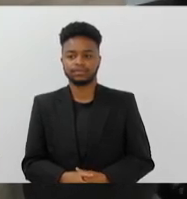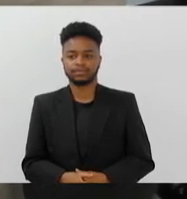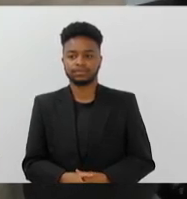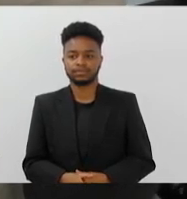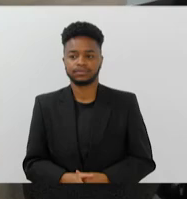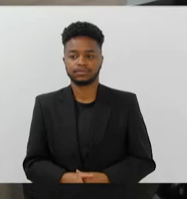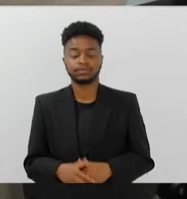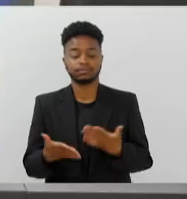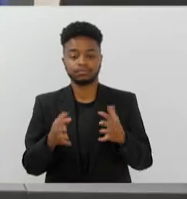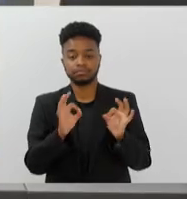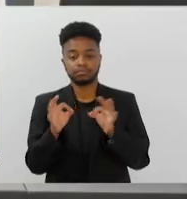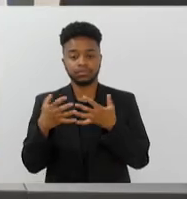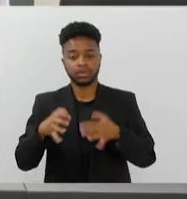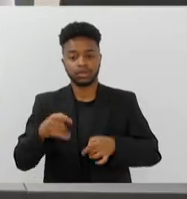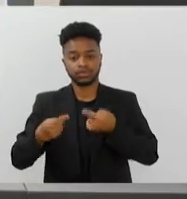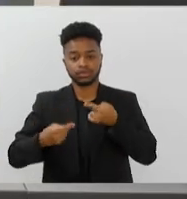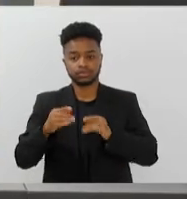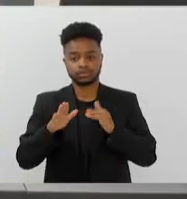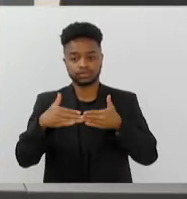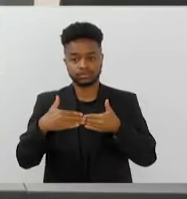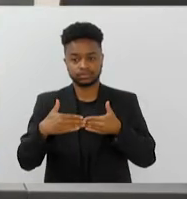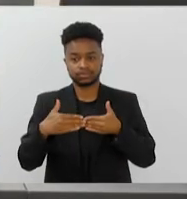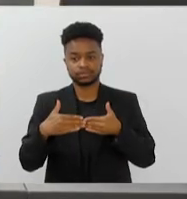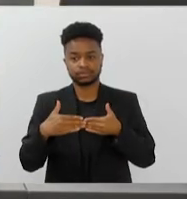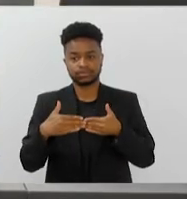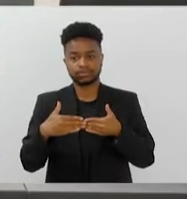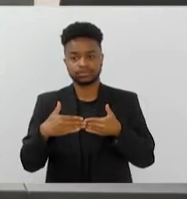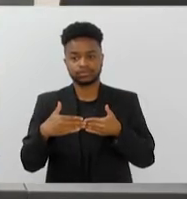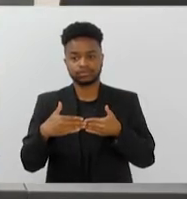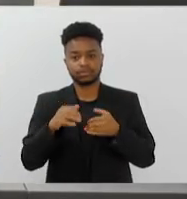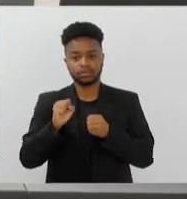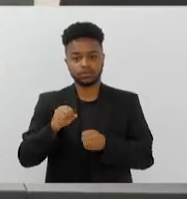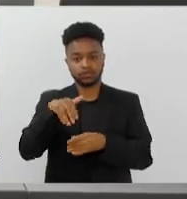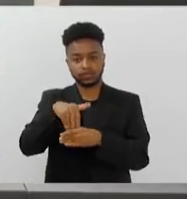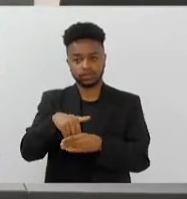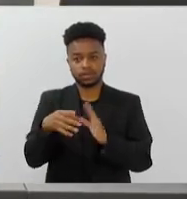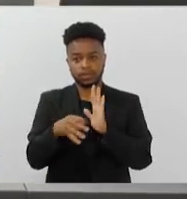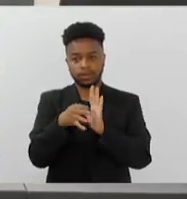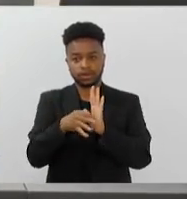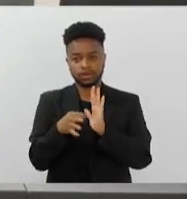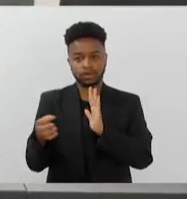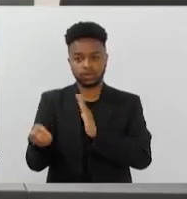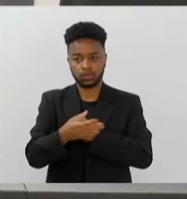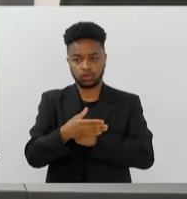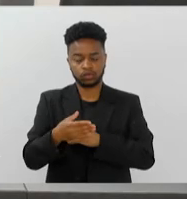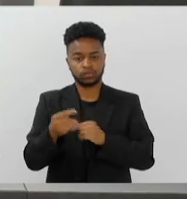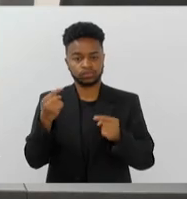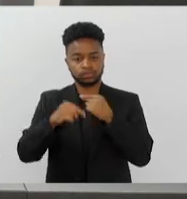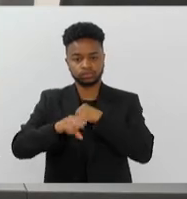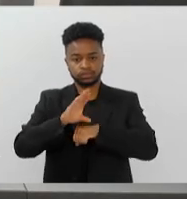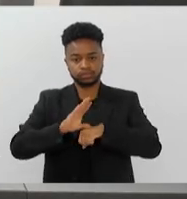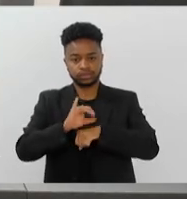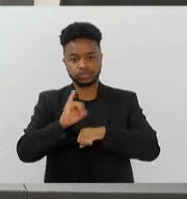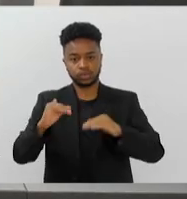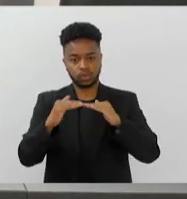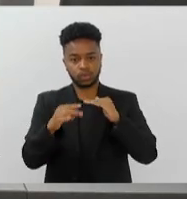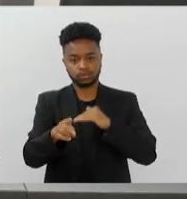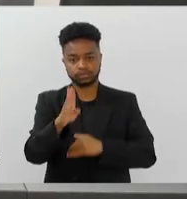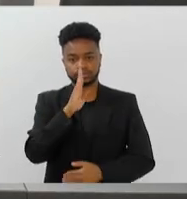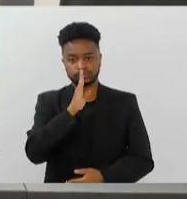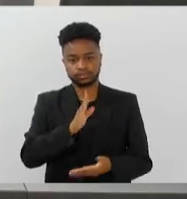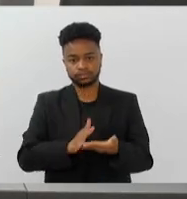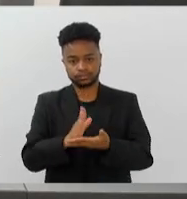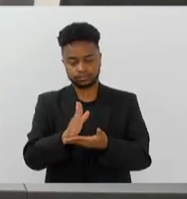Bem, então, não havendo quem queira discutir, encerrada a discussão. Em votação, o novo parecer pela inconstitucionalidade. Senhores que aprovam, perguntam como estão. Aprovado.